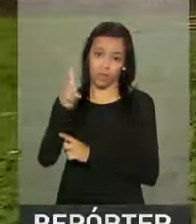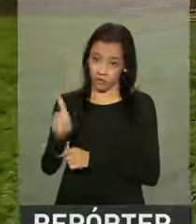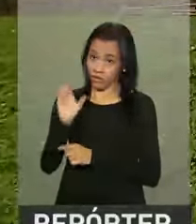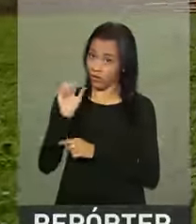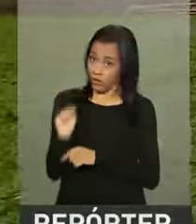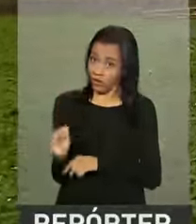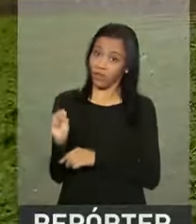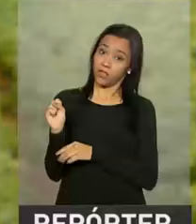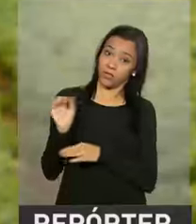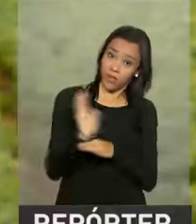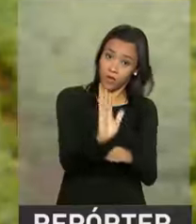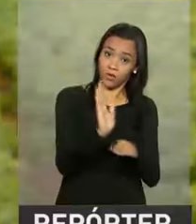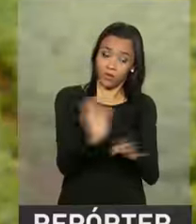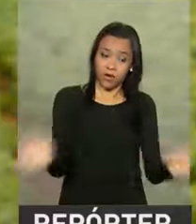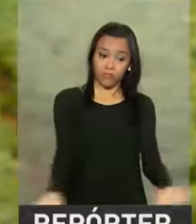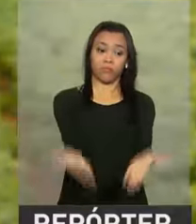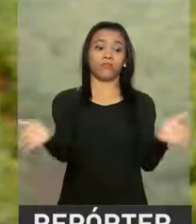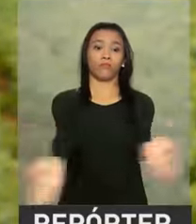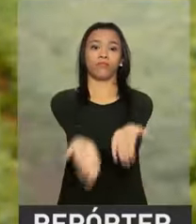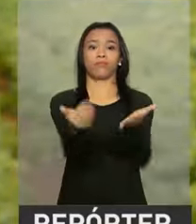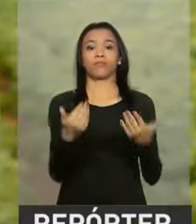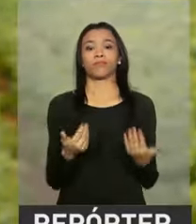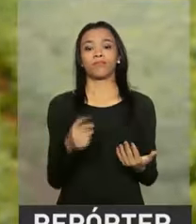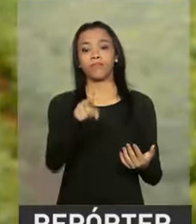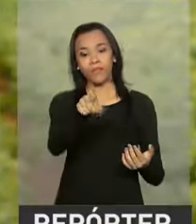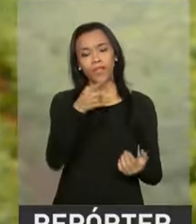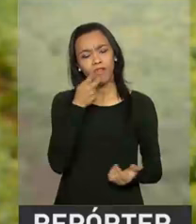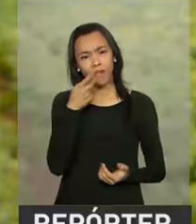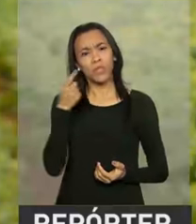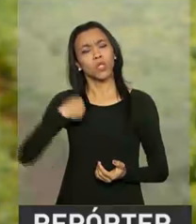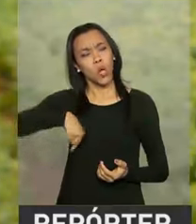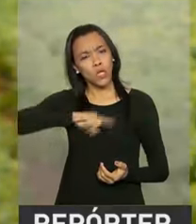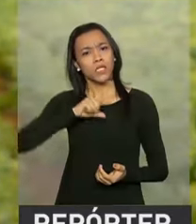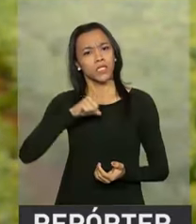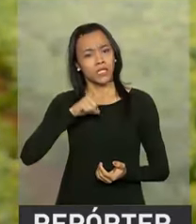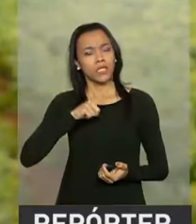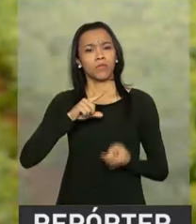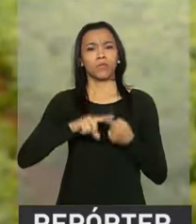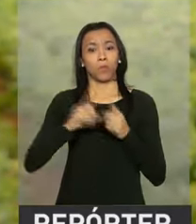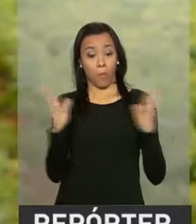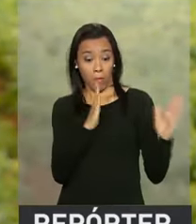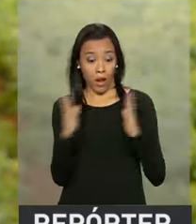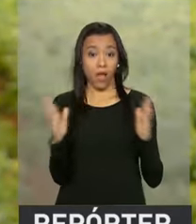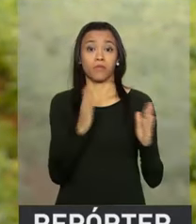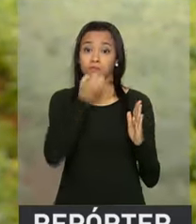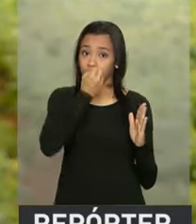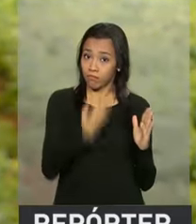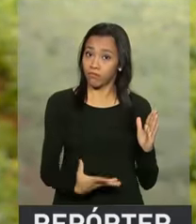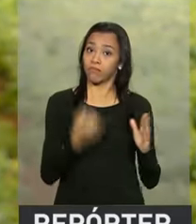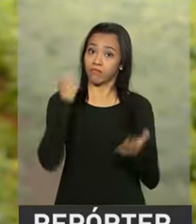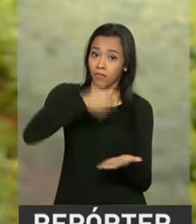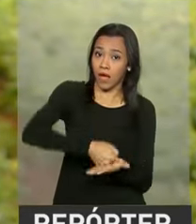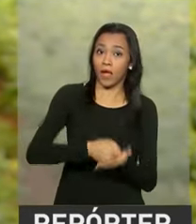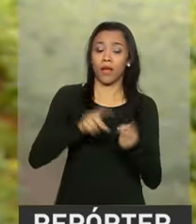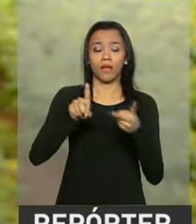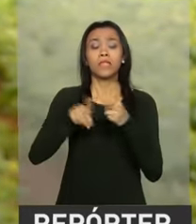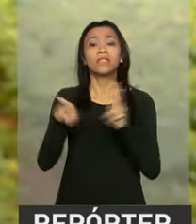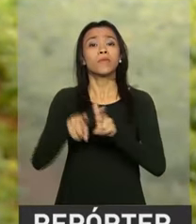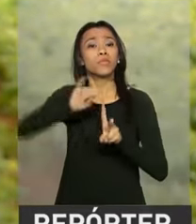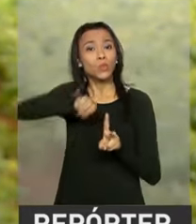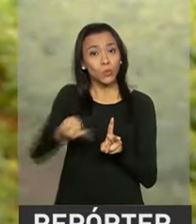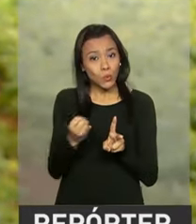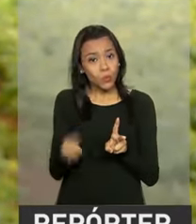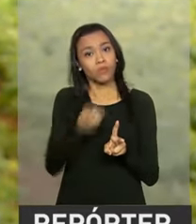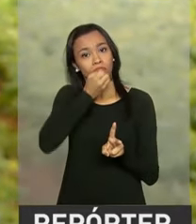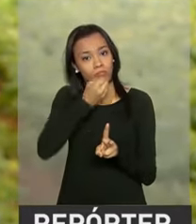o BNDES. São essas vantagens que a gente tem, é prazo para pagar e um juro até acessível. E se a gente não tiver